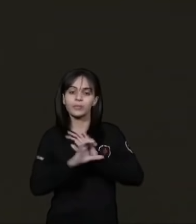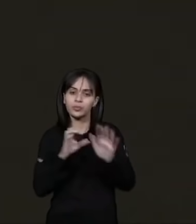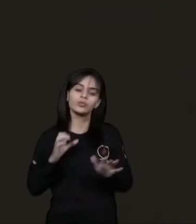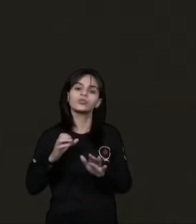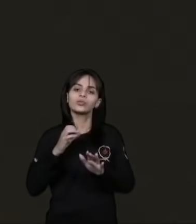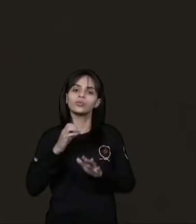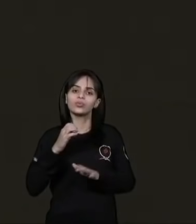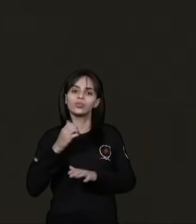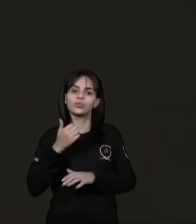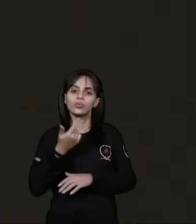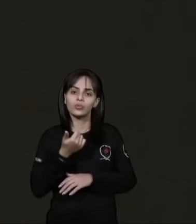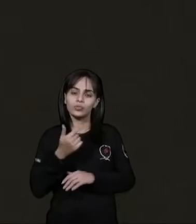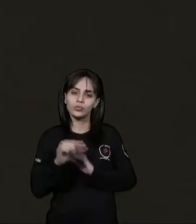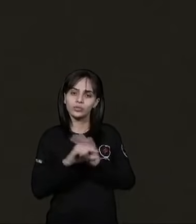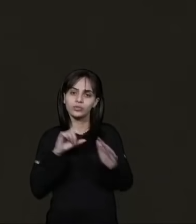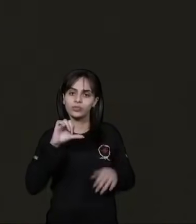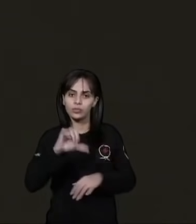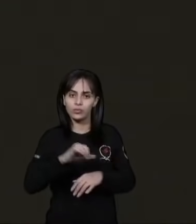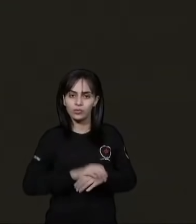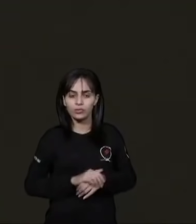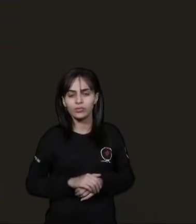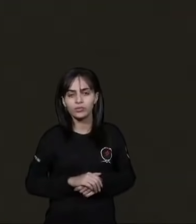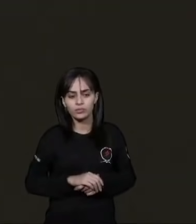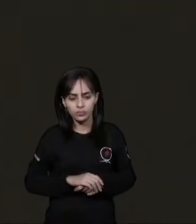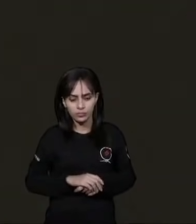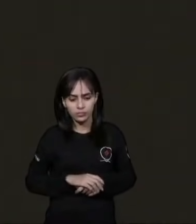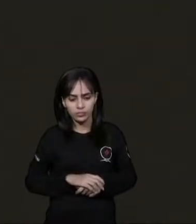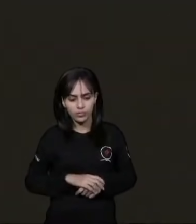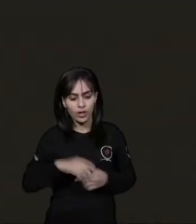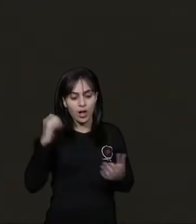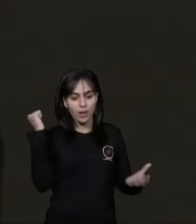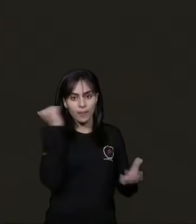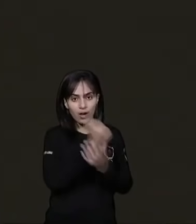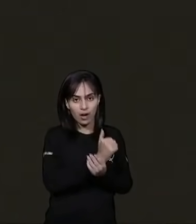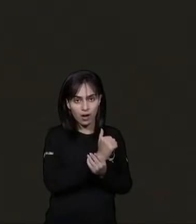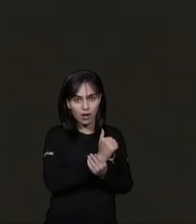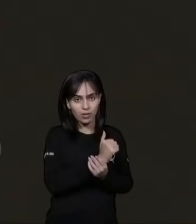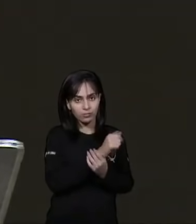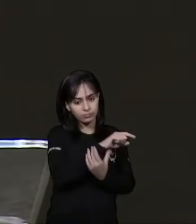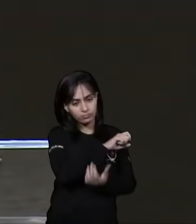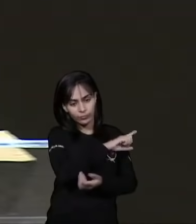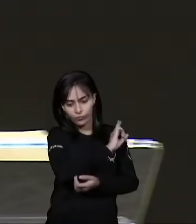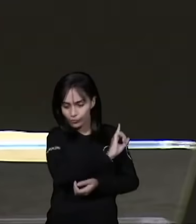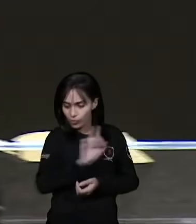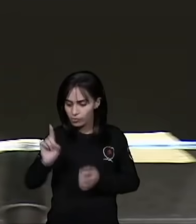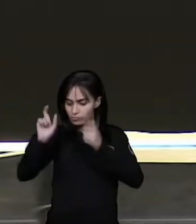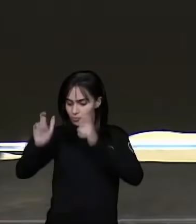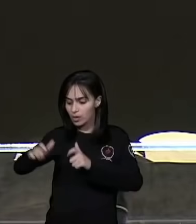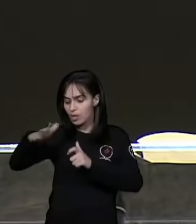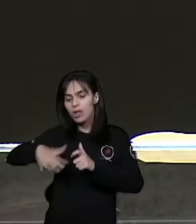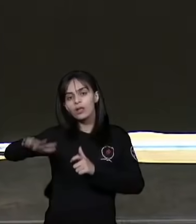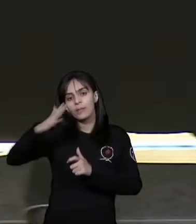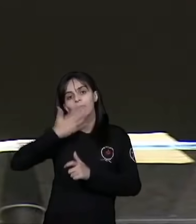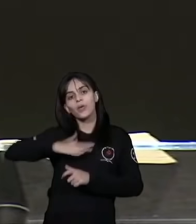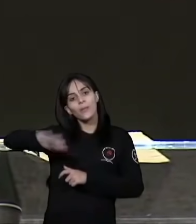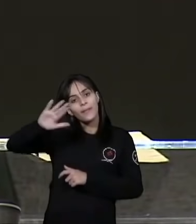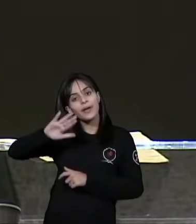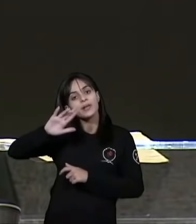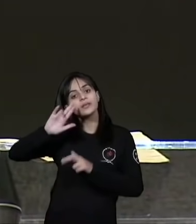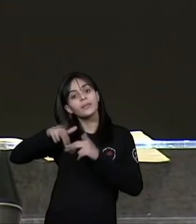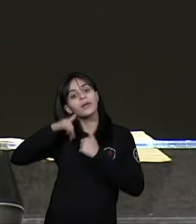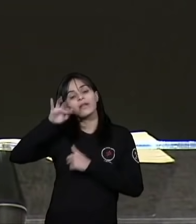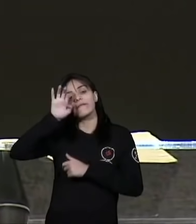9 que Abraão habitou na terra da Promessa pela fé você tem que crer crer que Deus é poderoso